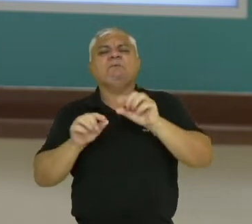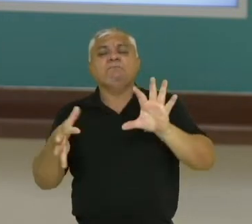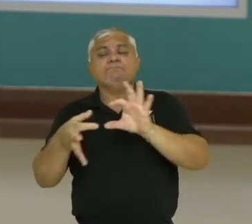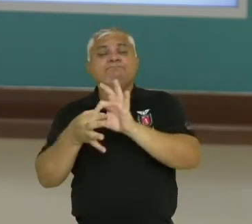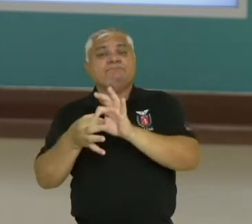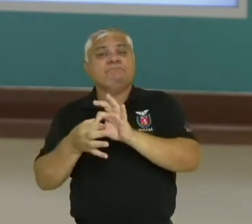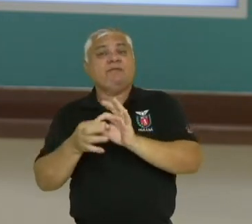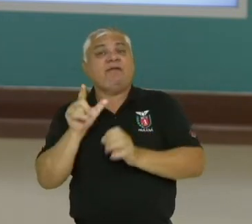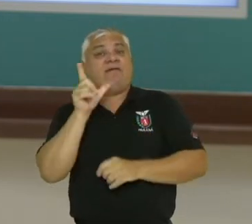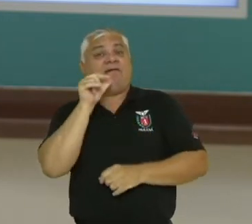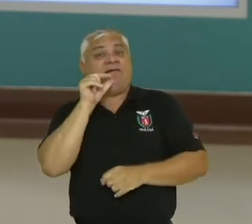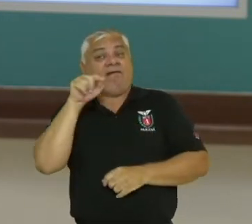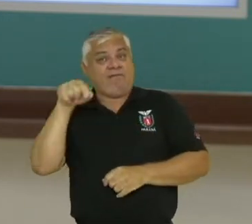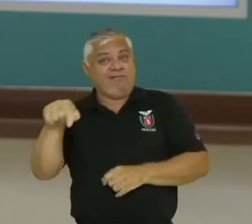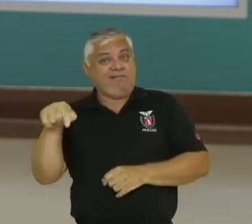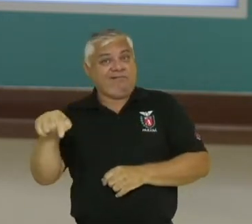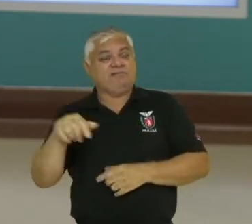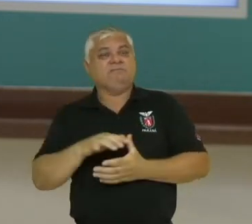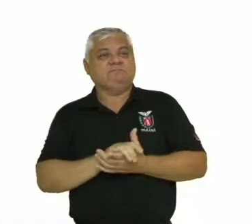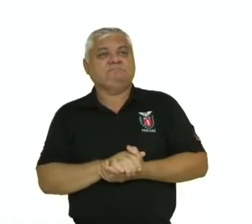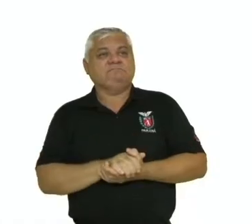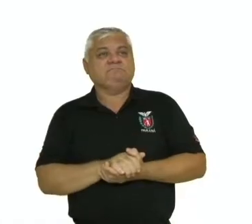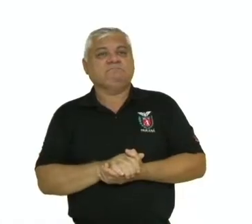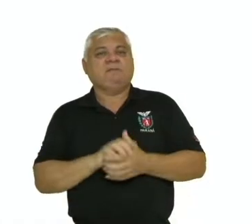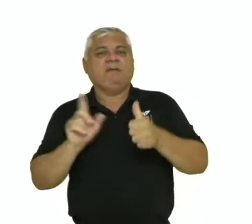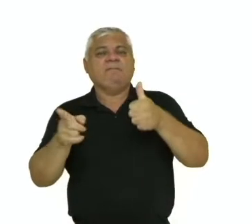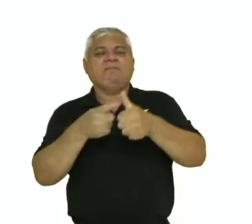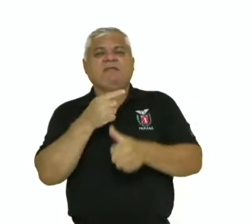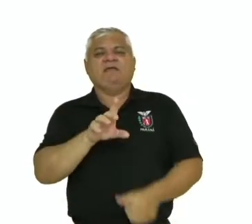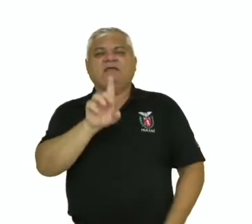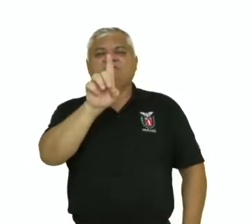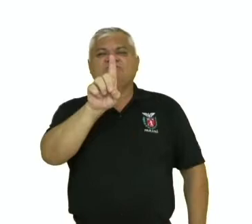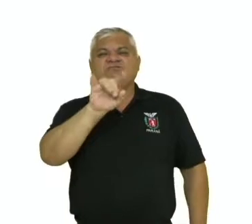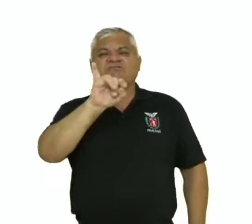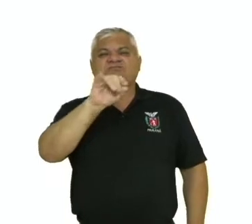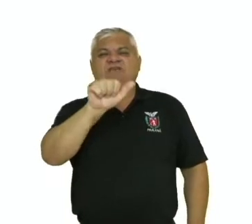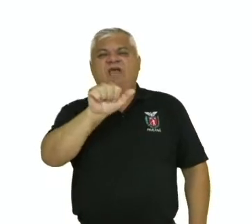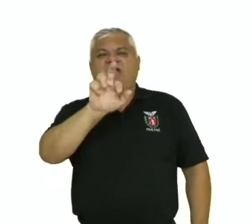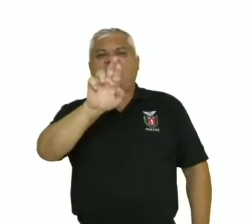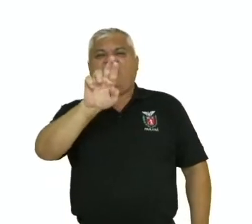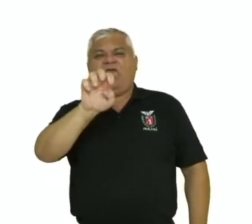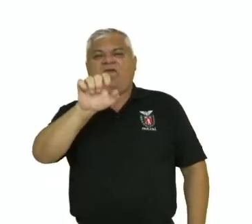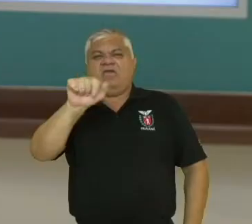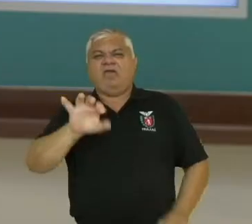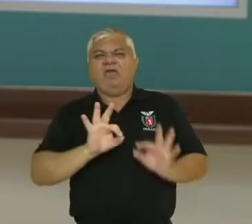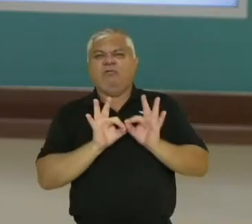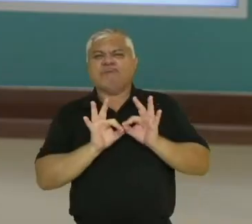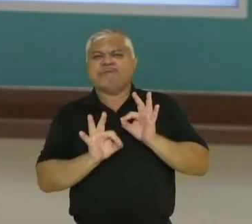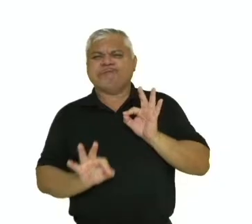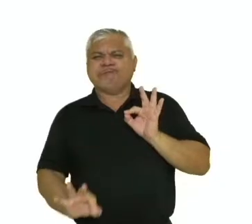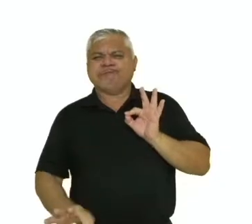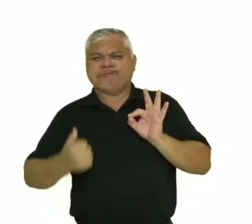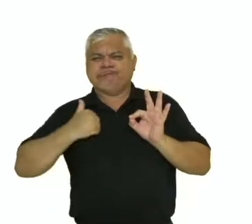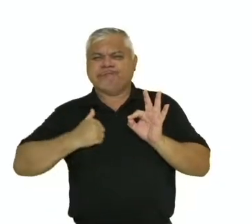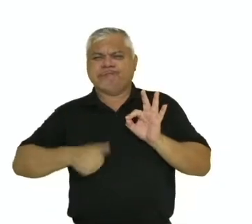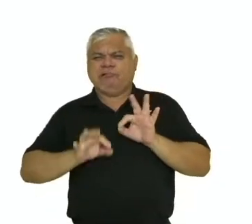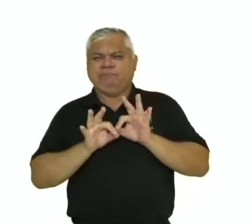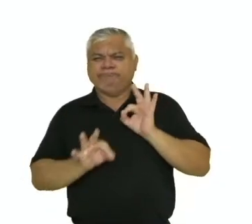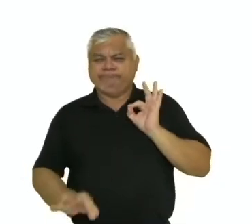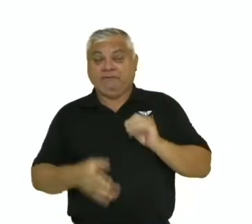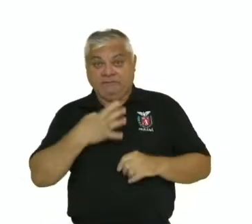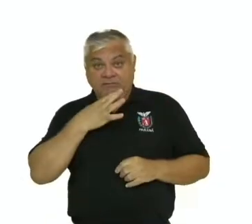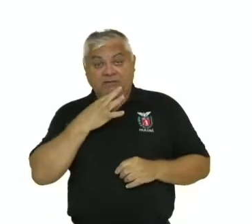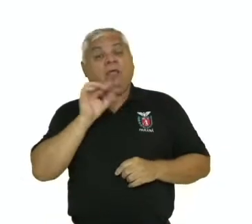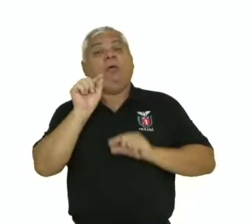associadas, relacionadas à água. Então a primeira delas é a diarreia. Provavelmente você já ouviu falar na diarreia. A contaminação